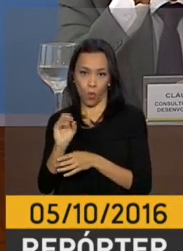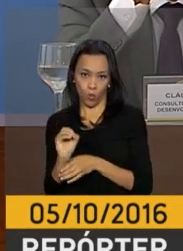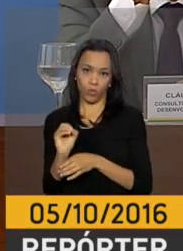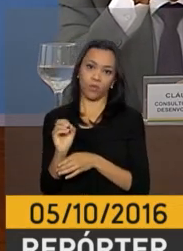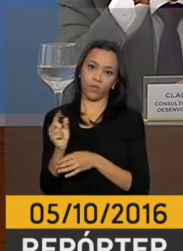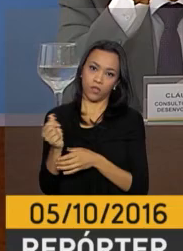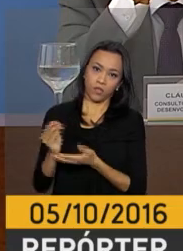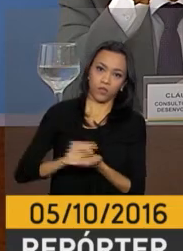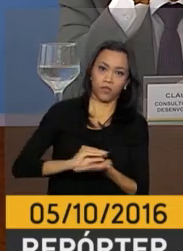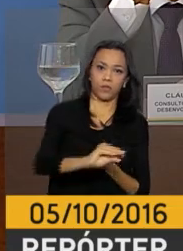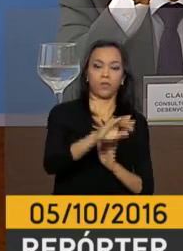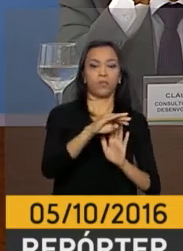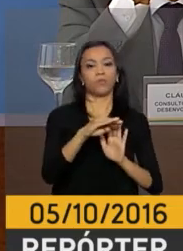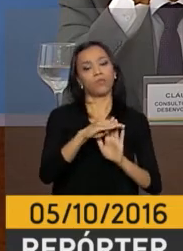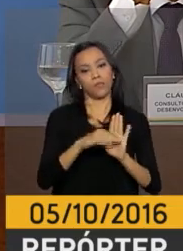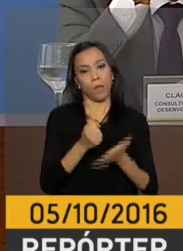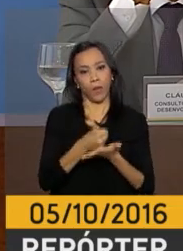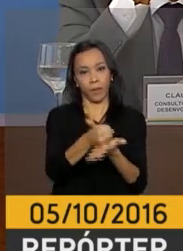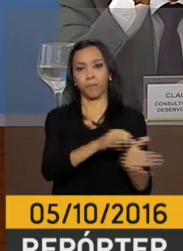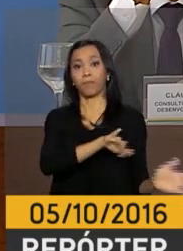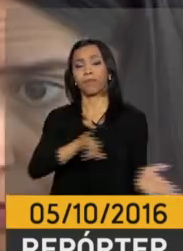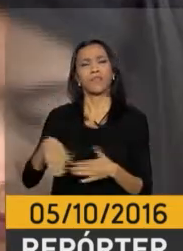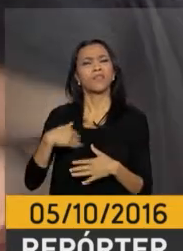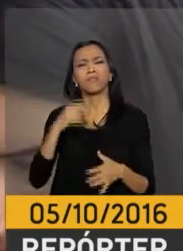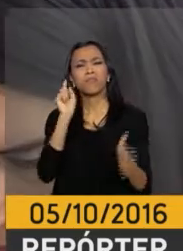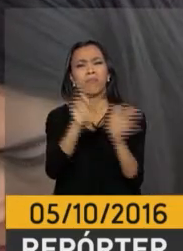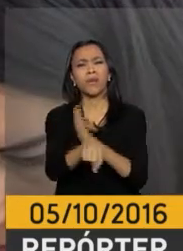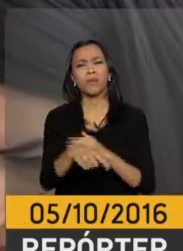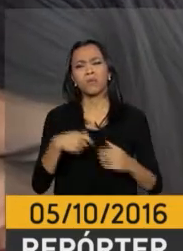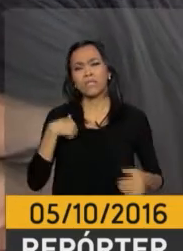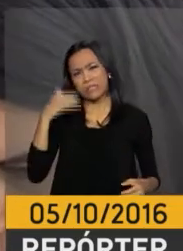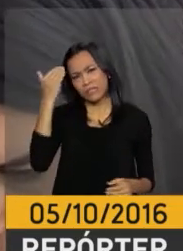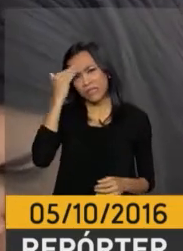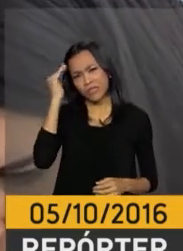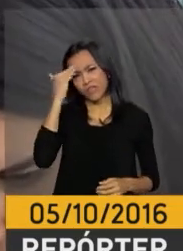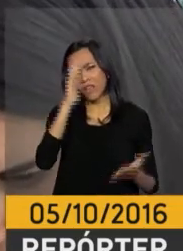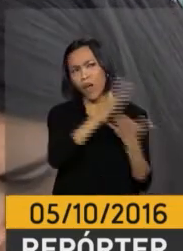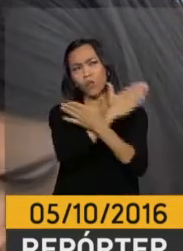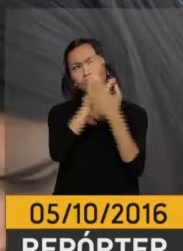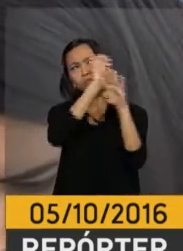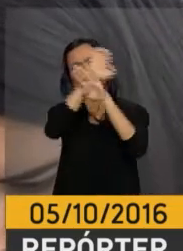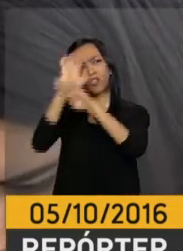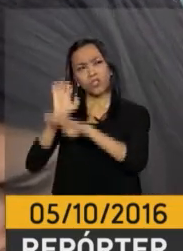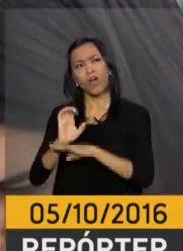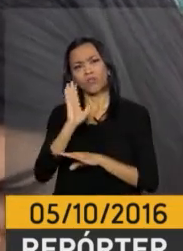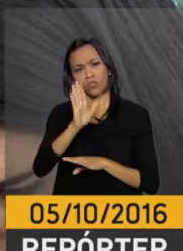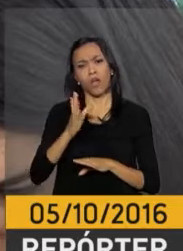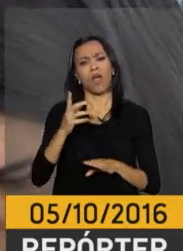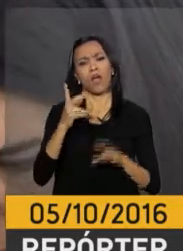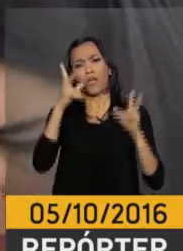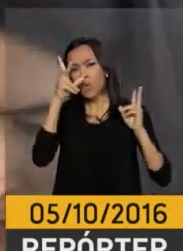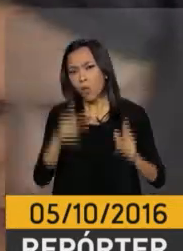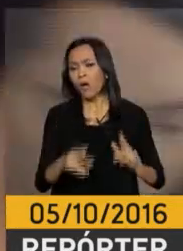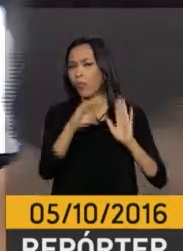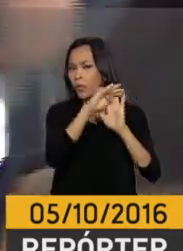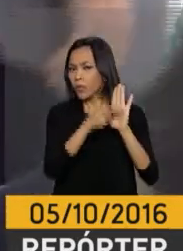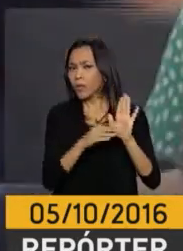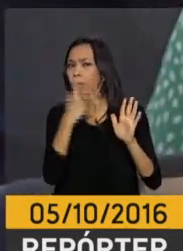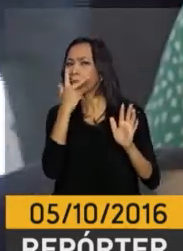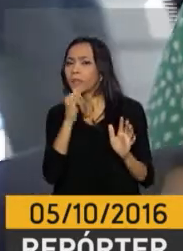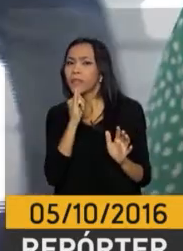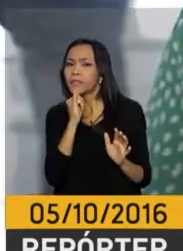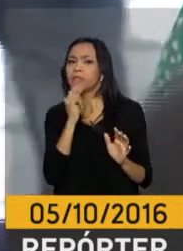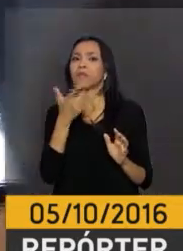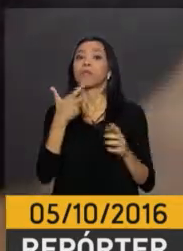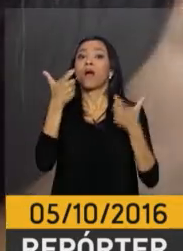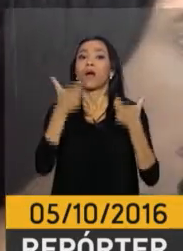bom dia ministro só pra entender um pouco melhor nos estados que já têm programas parecidos né por exemplo no